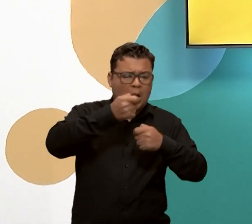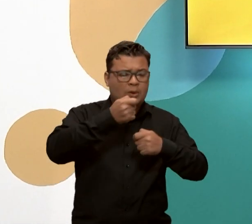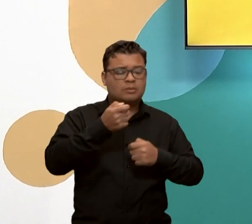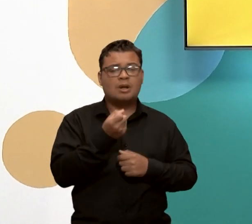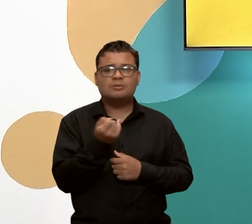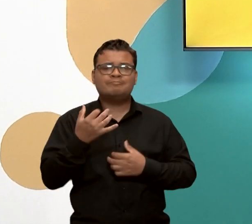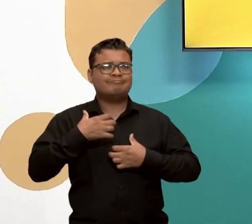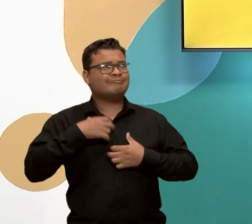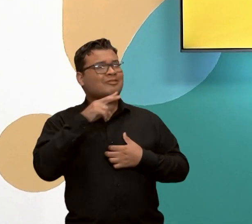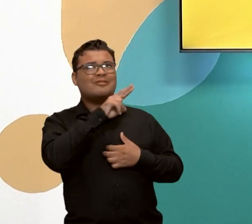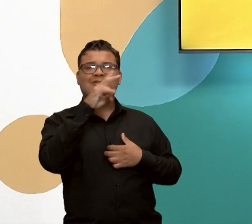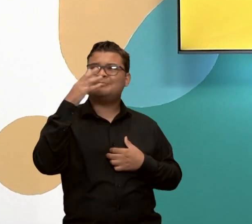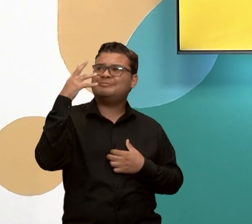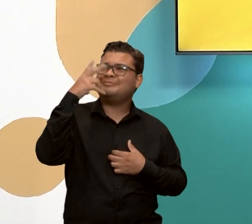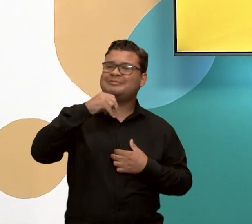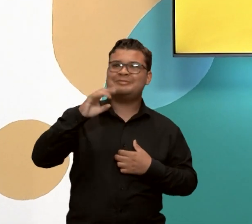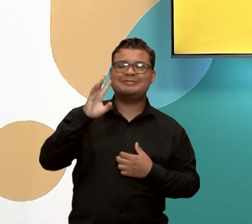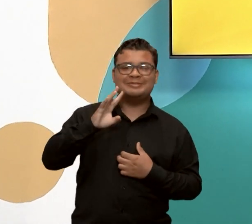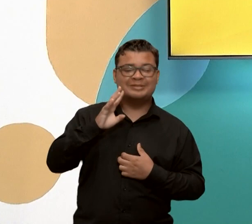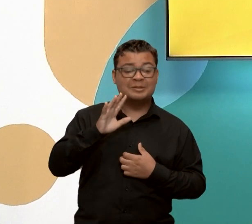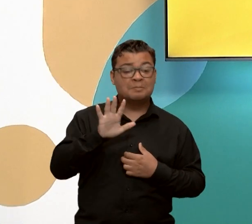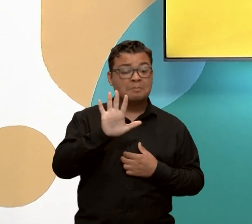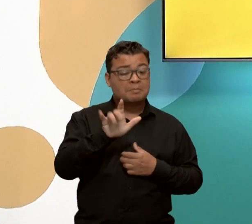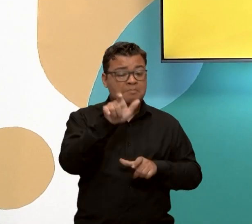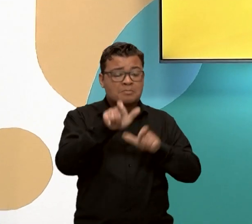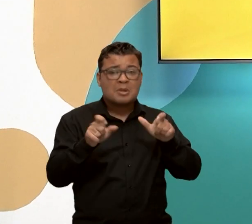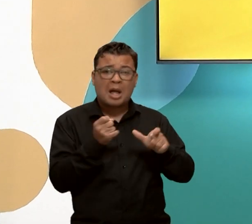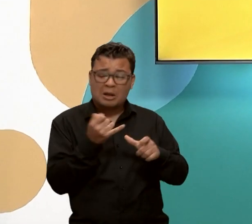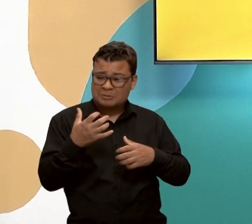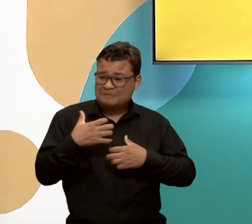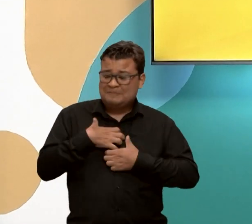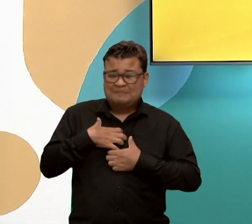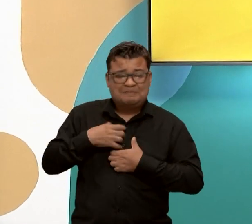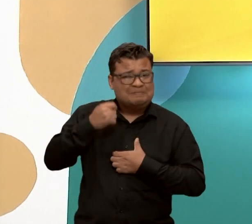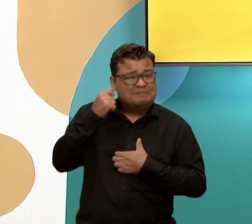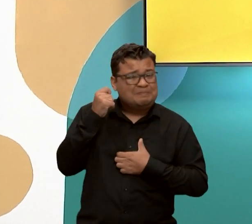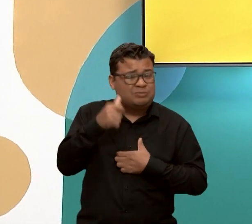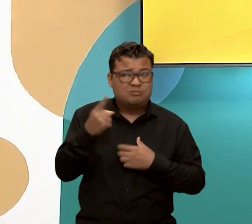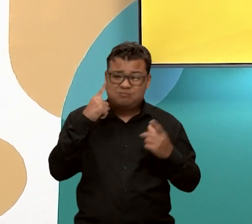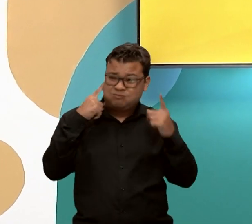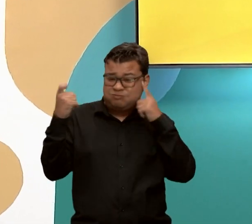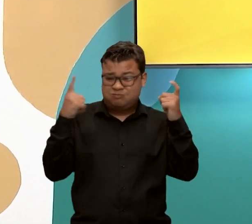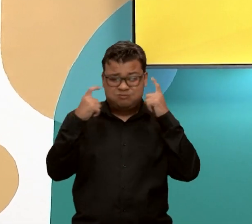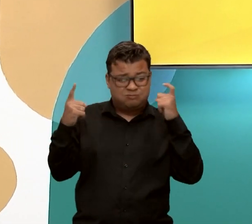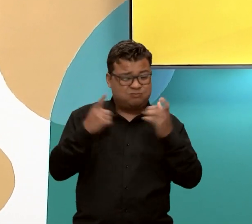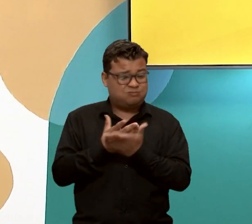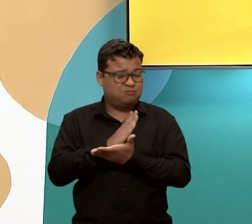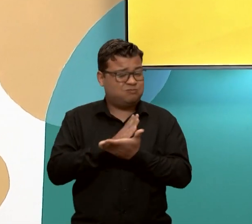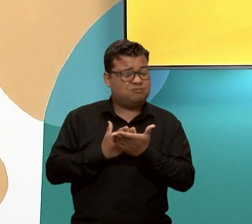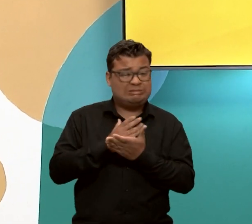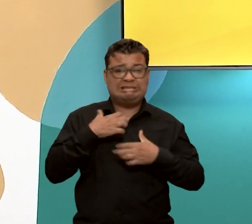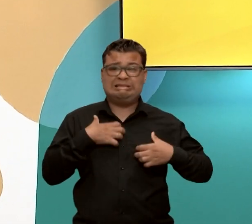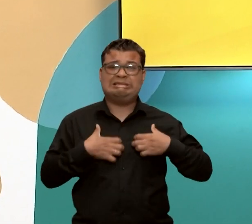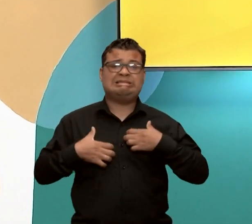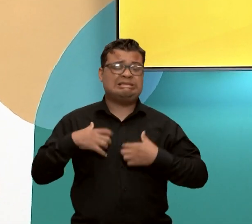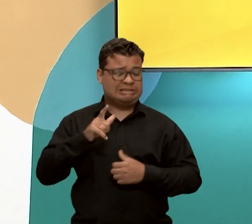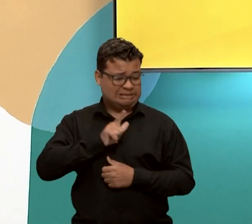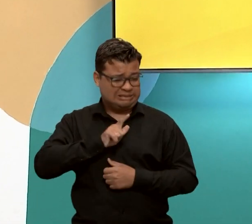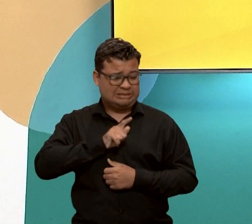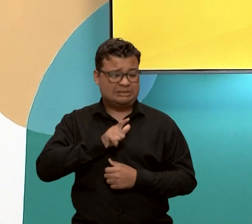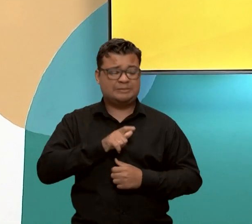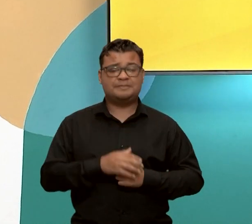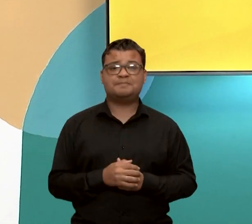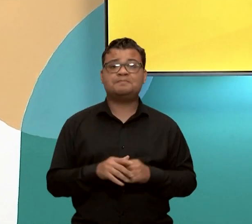celebração. Mas para pessoas com hipersensibilidade a sons, eles podem representar um verdadeiro pesadelo. Pessoas